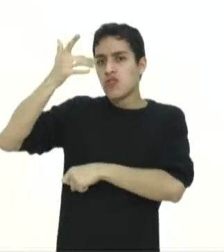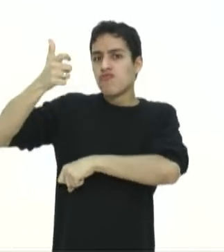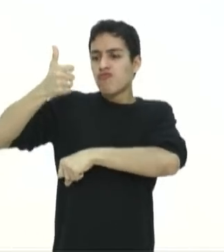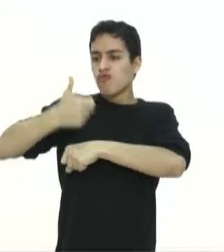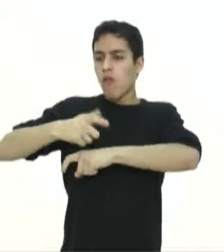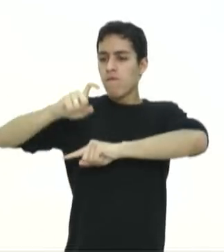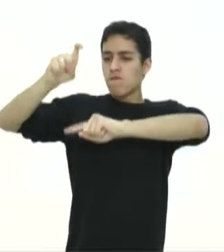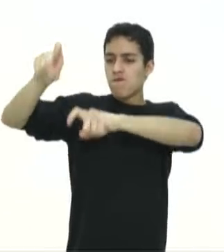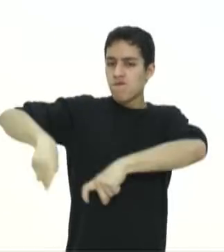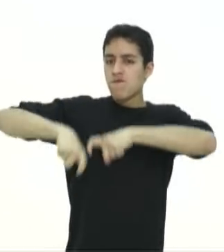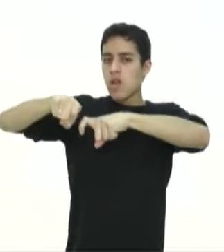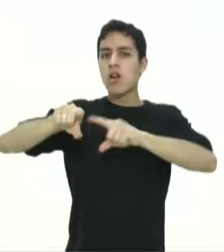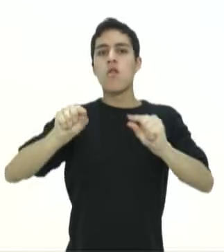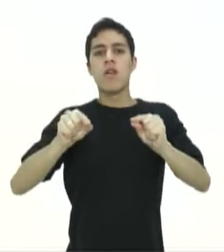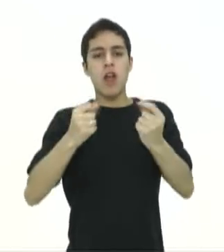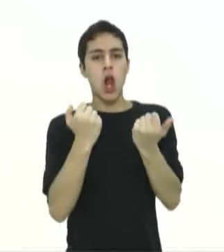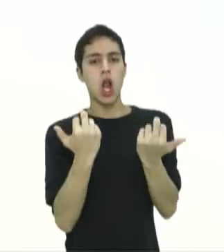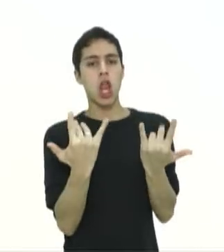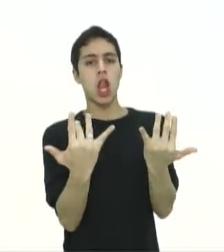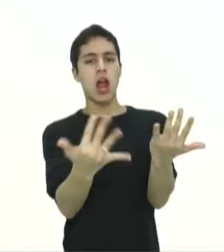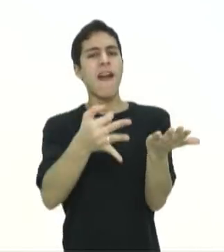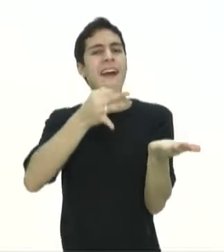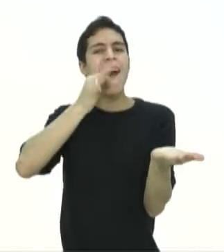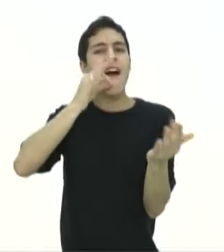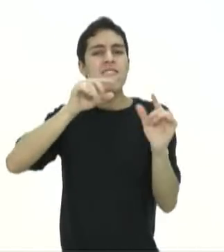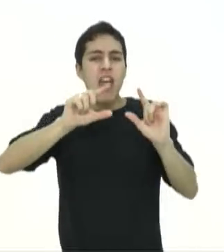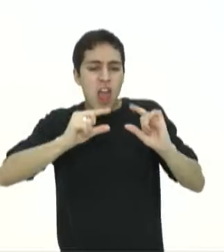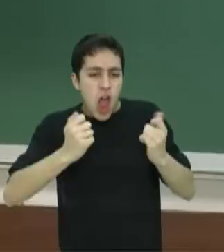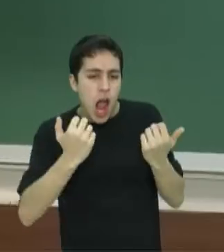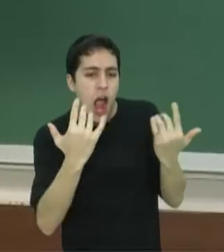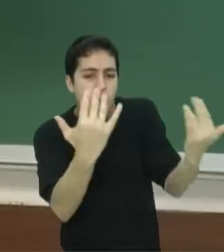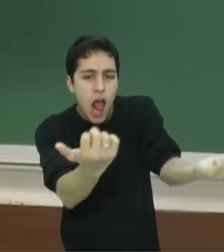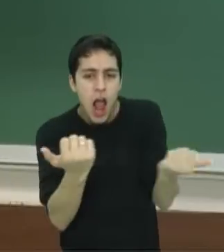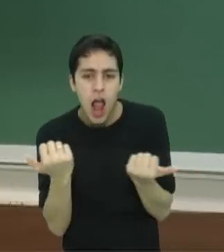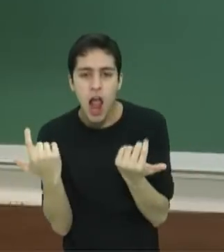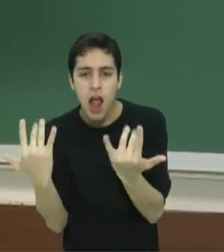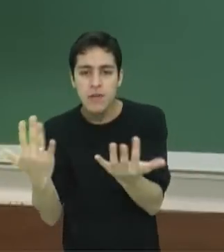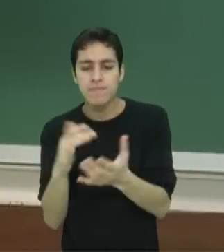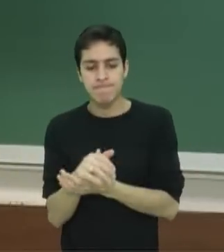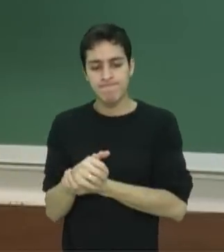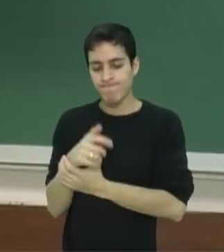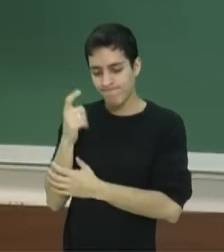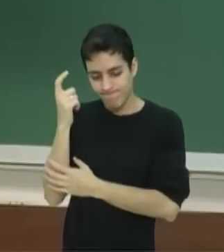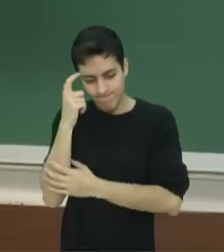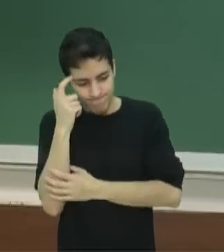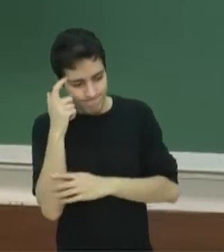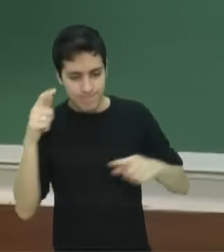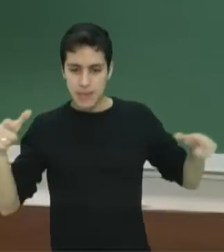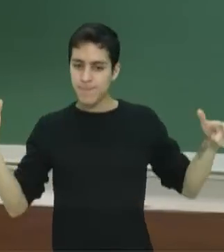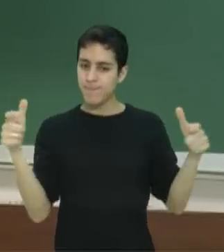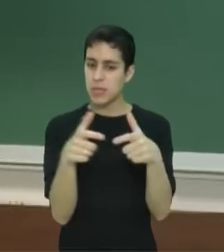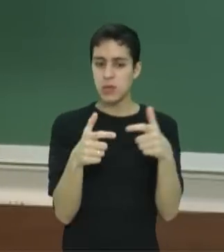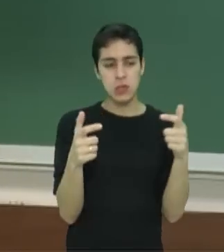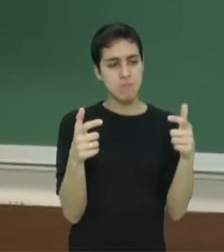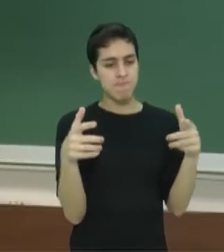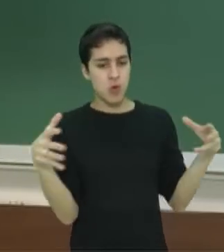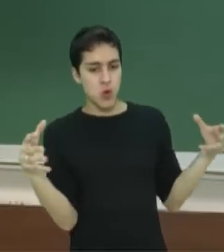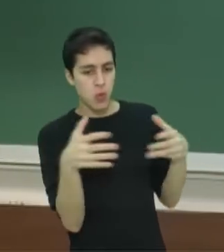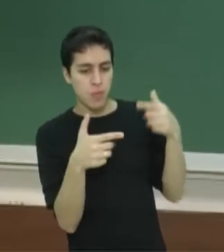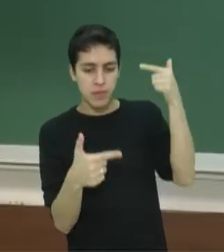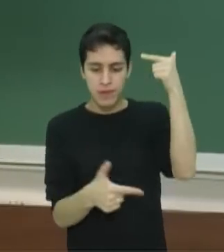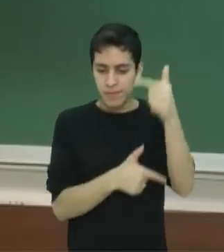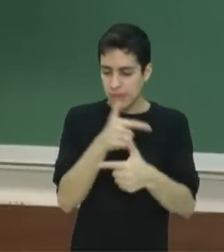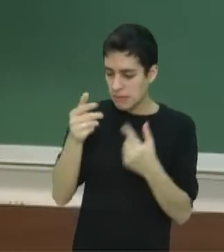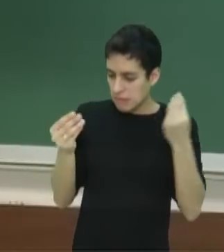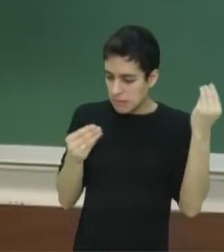café. E aí estava-se imaginando que o número de trabalhadores iria diminuir. Então, a Lei Eusébio de